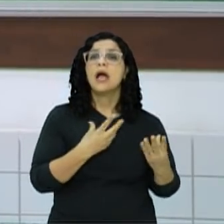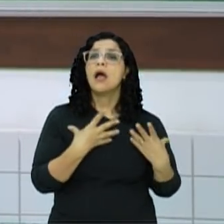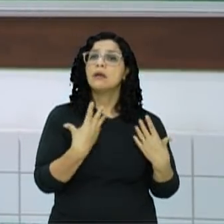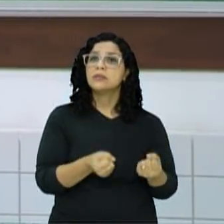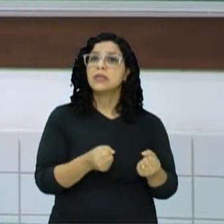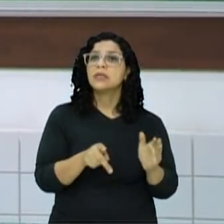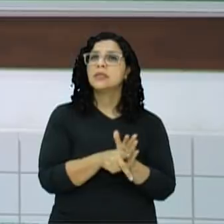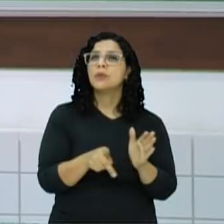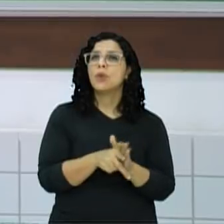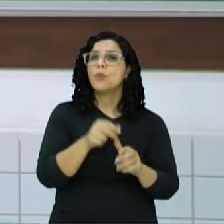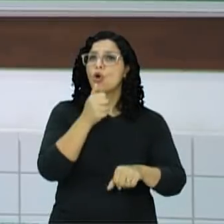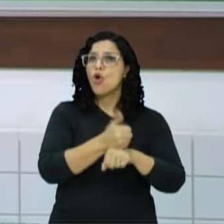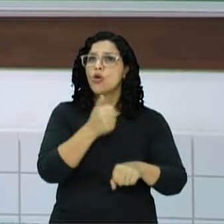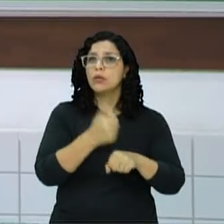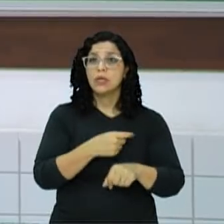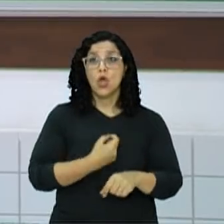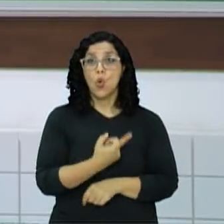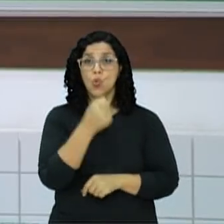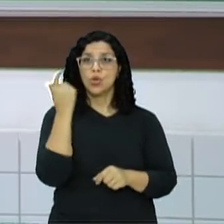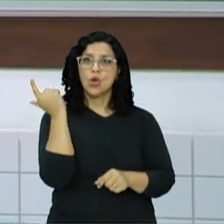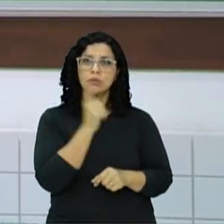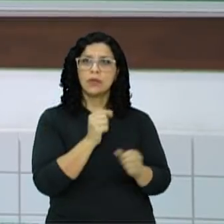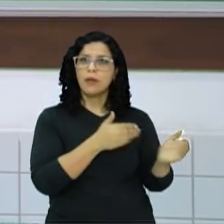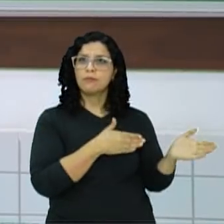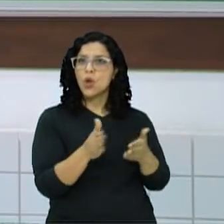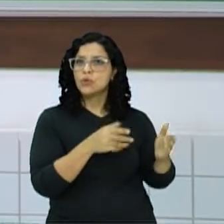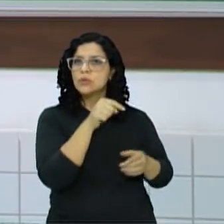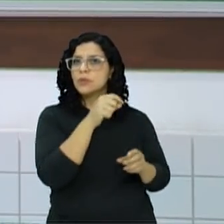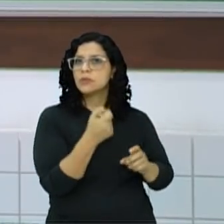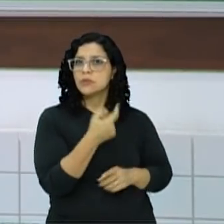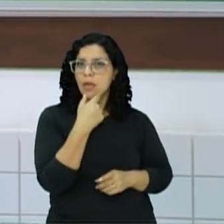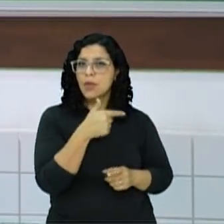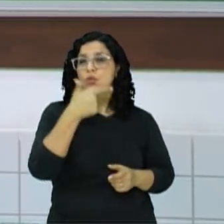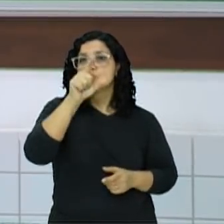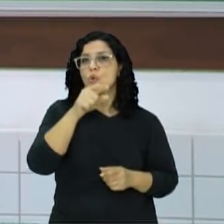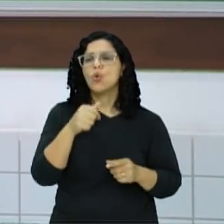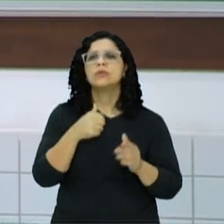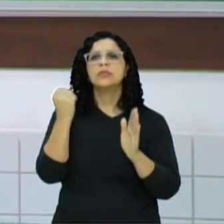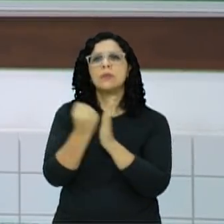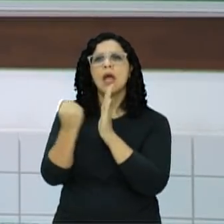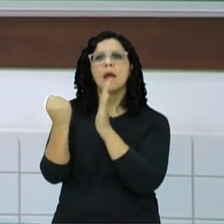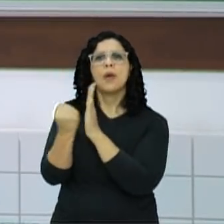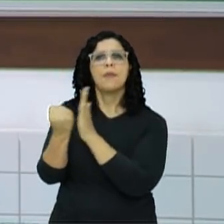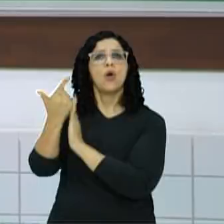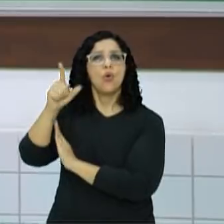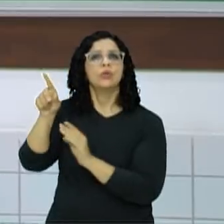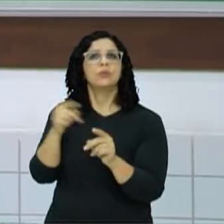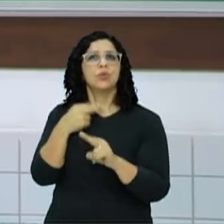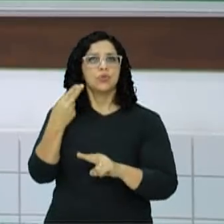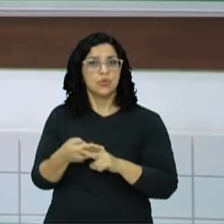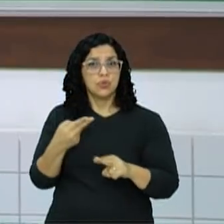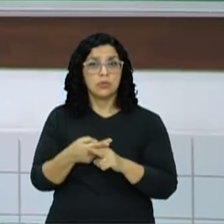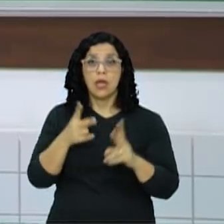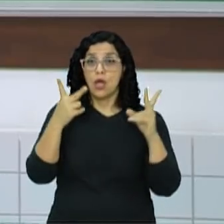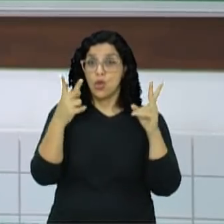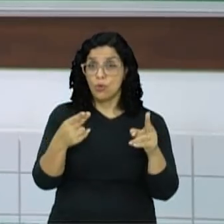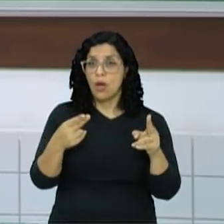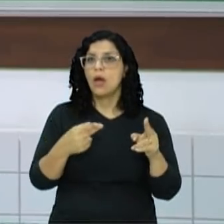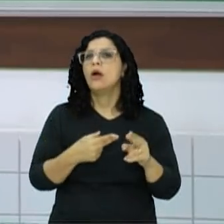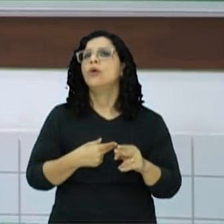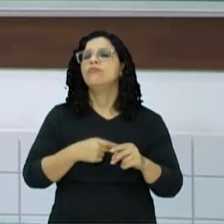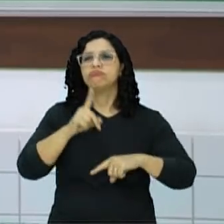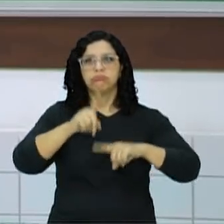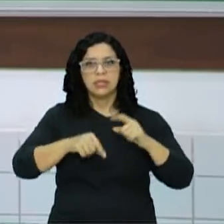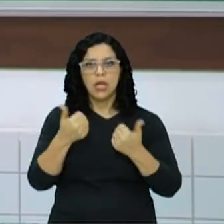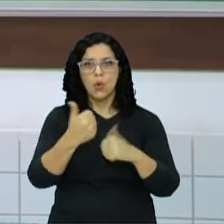perde a patente, a exclusividade de produzir aquele medicamento. Outros laboratórios podem usar o mesmo princípio ativo,